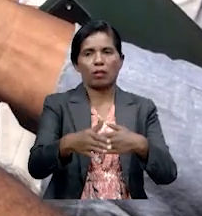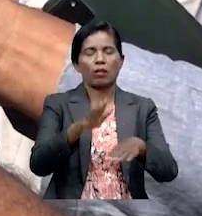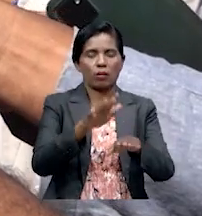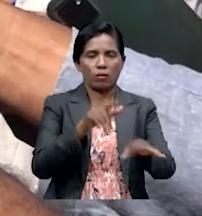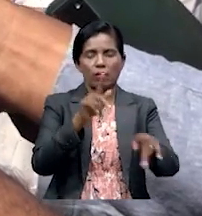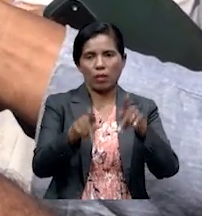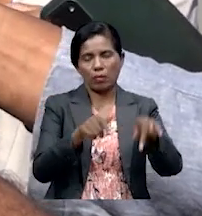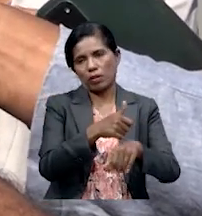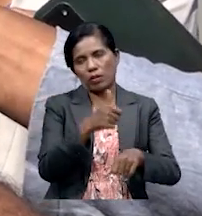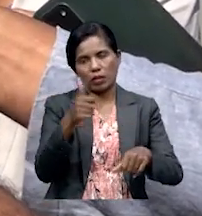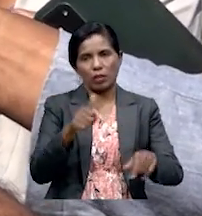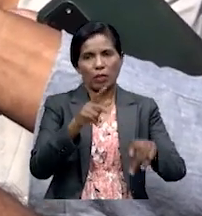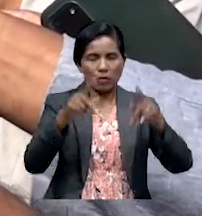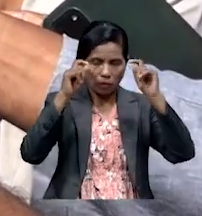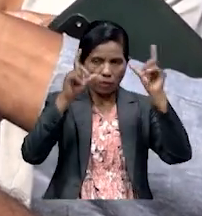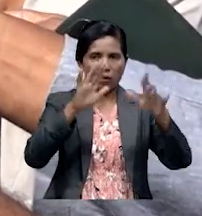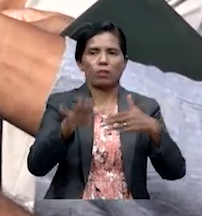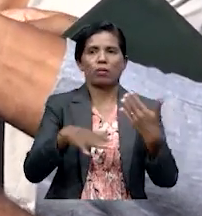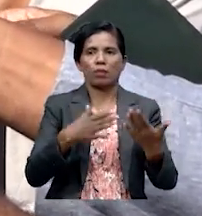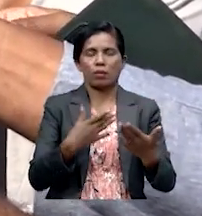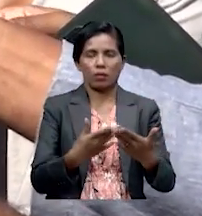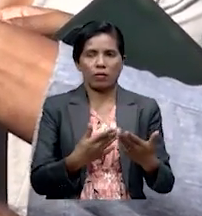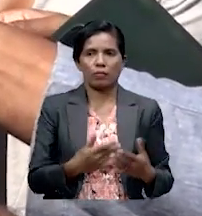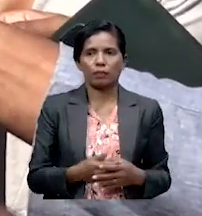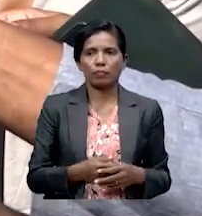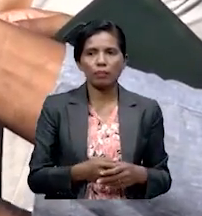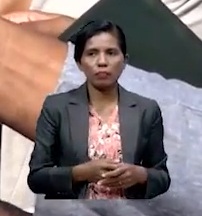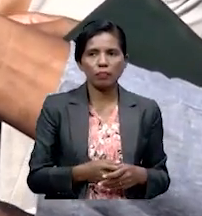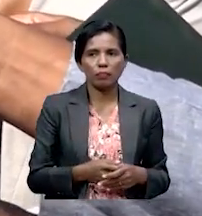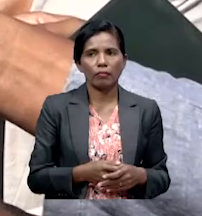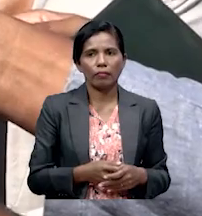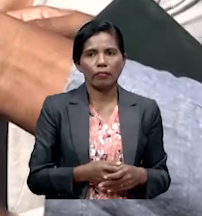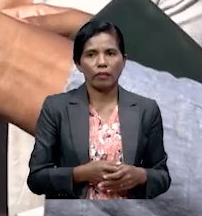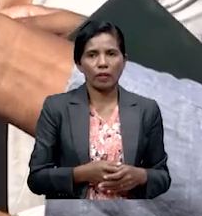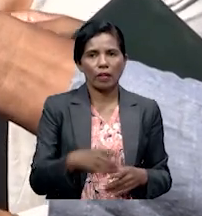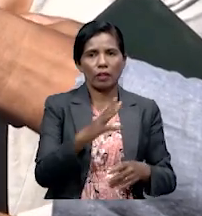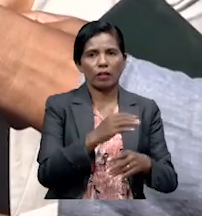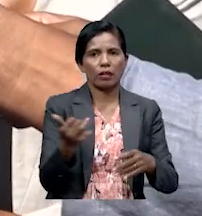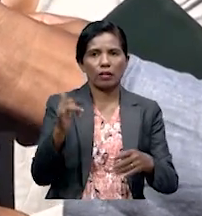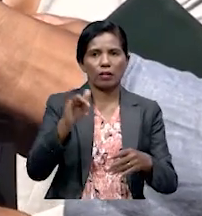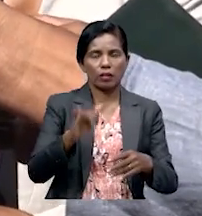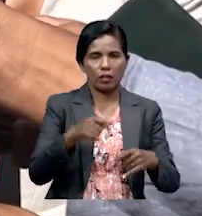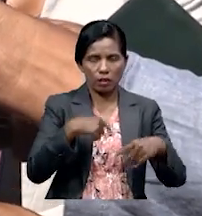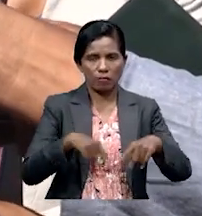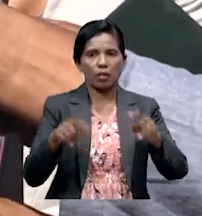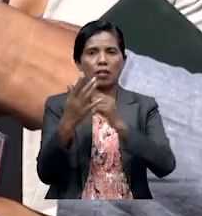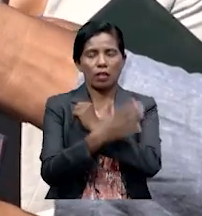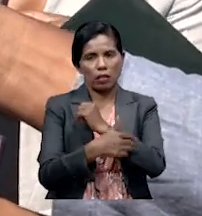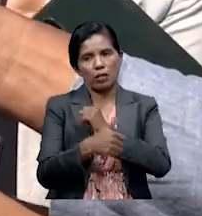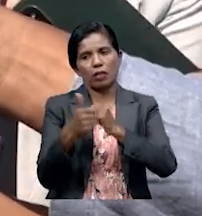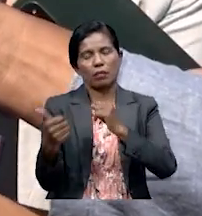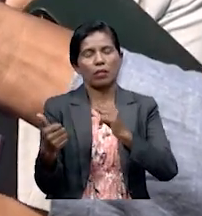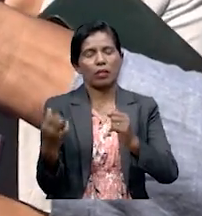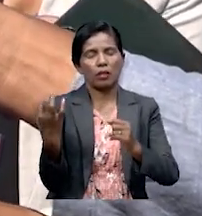selo. Patimoroan sira hot-hot. Nebe, por razões óbvias, sira saiba liur, mas que sira ne husa